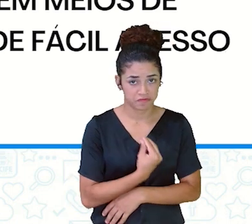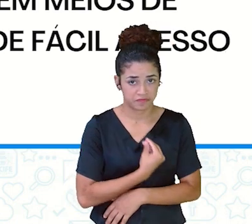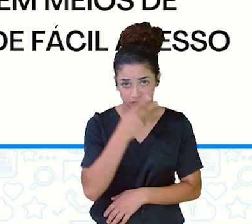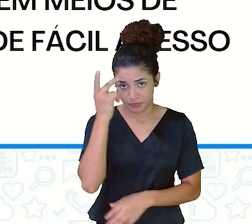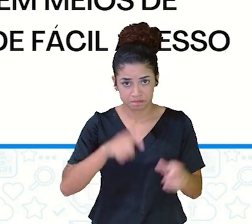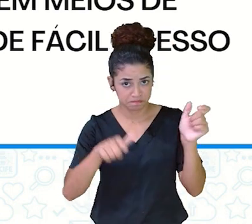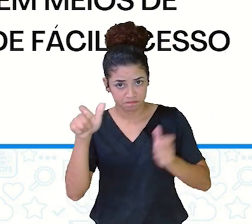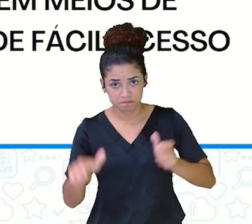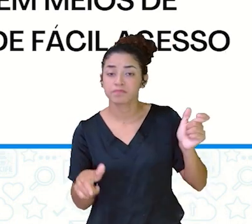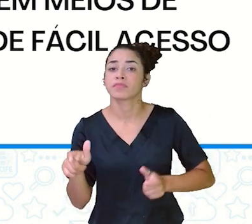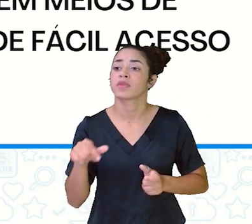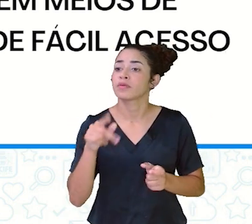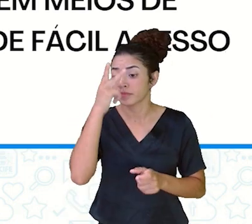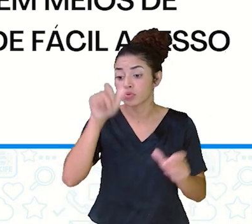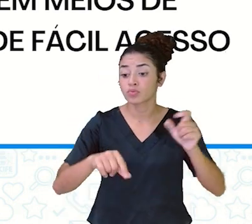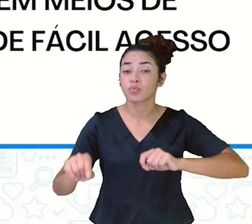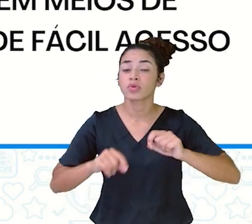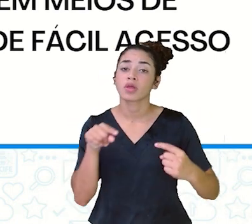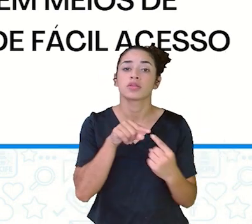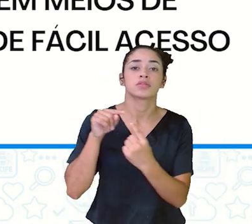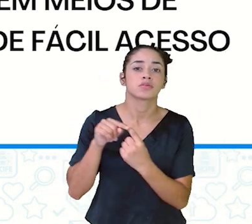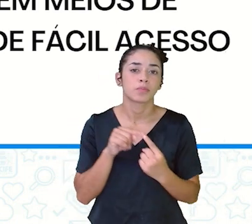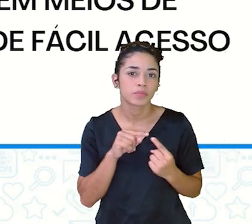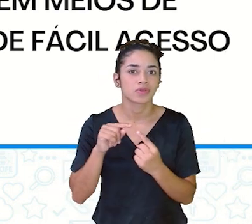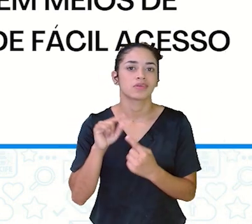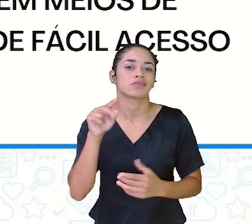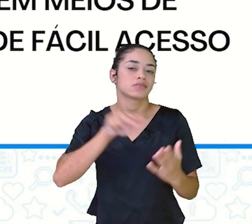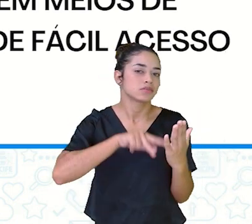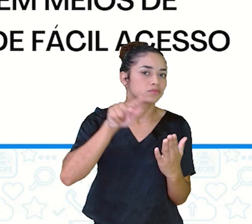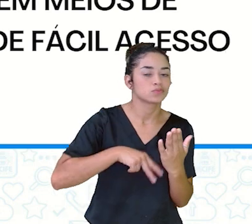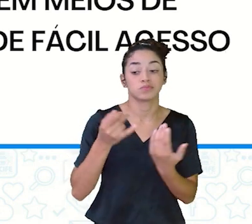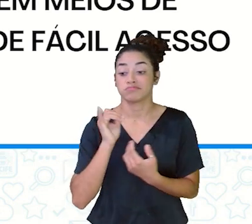pessoas se identificam ali com aquela leitura, com aquela